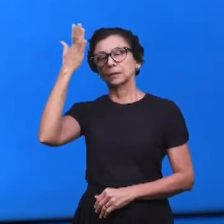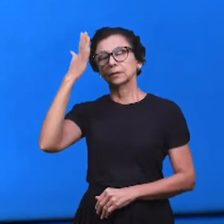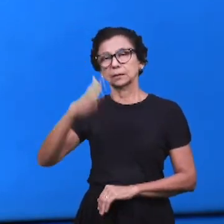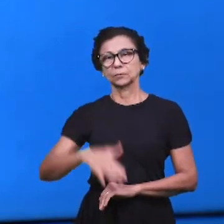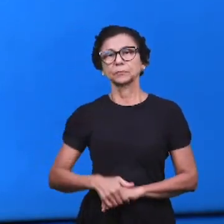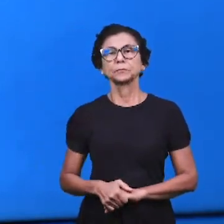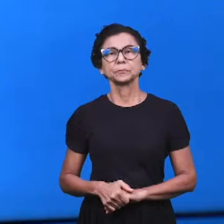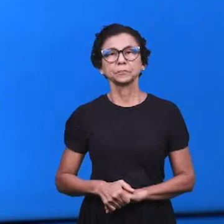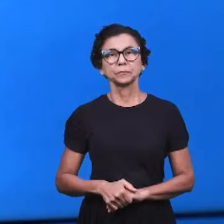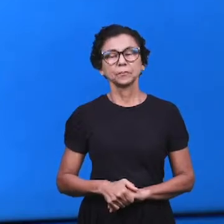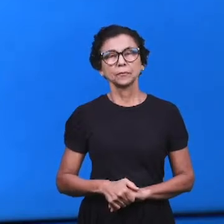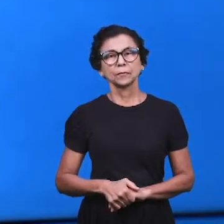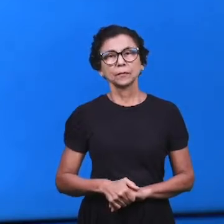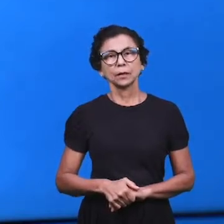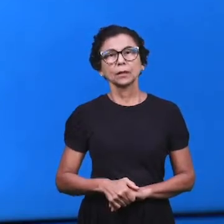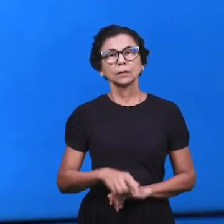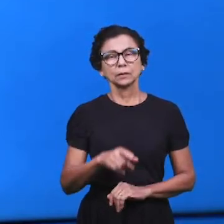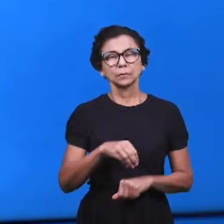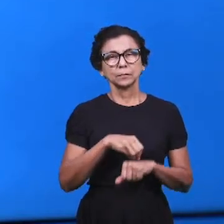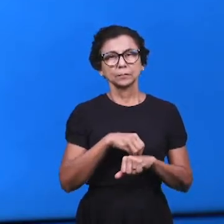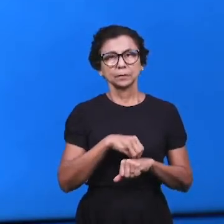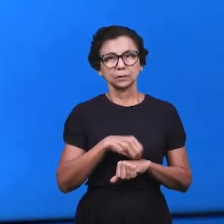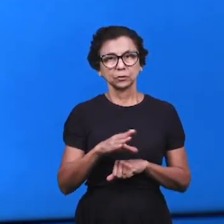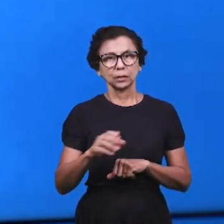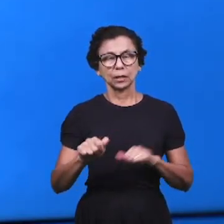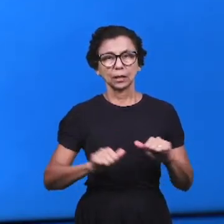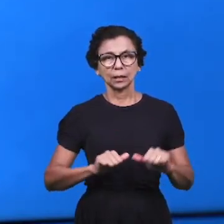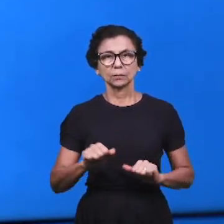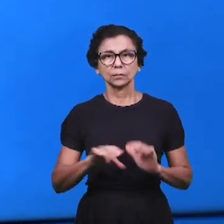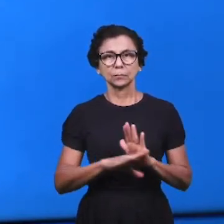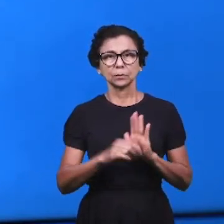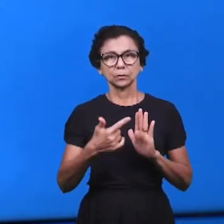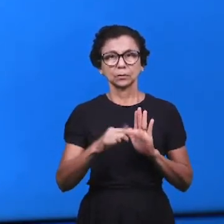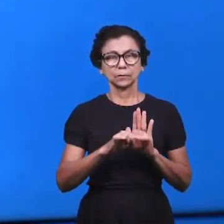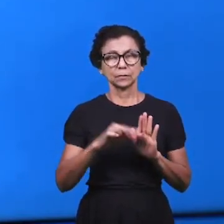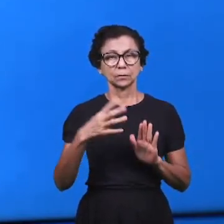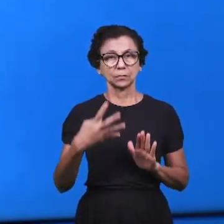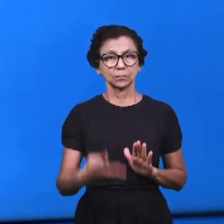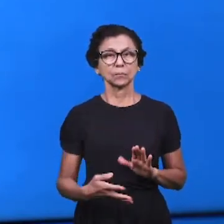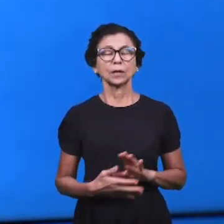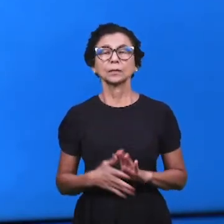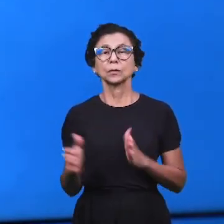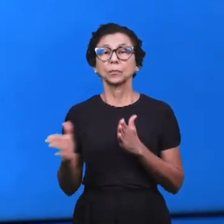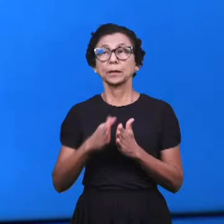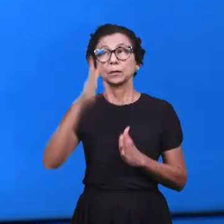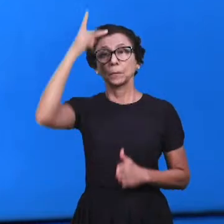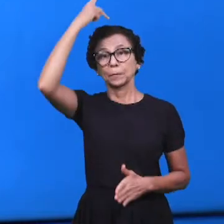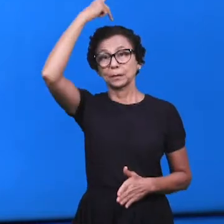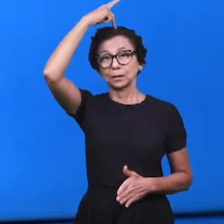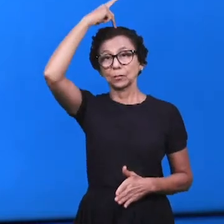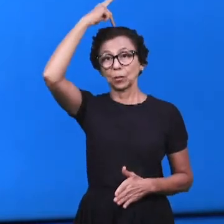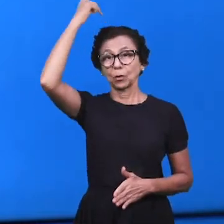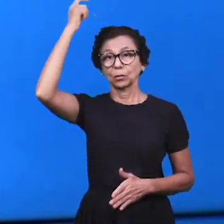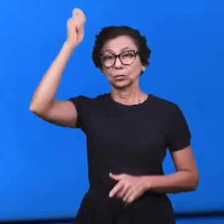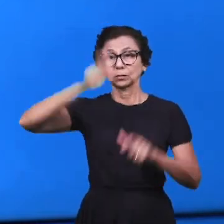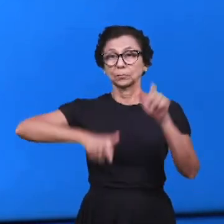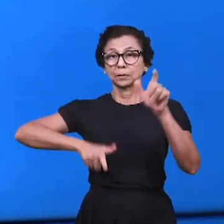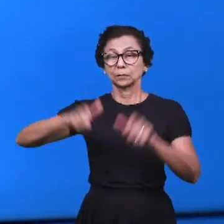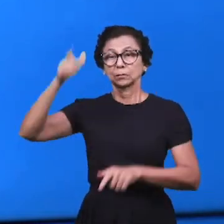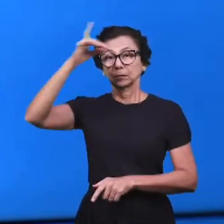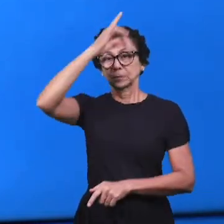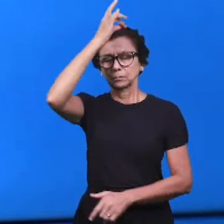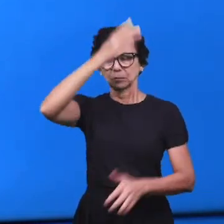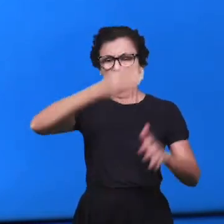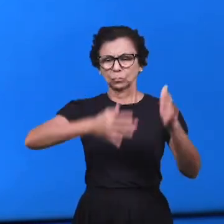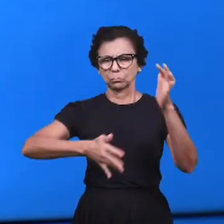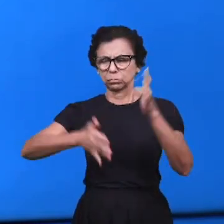verso 4, também estavam todos ali cheios do Espírito Santo, né? Ali no Pentecostes, muito bem colocado na sua resposta. Obrigado